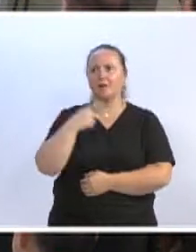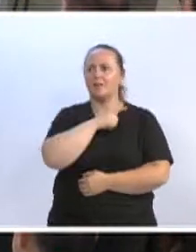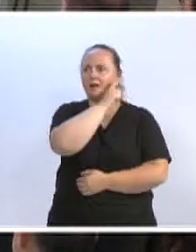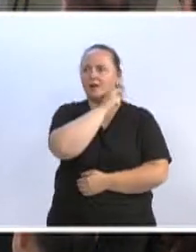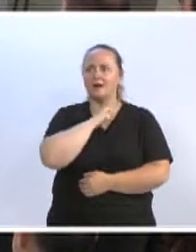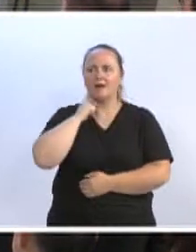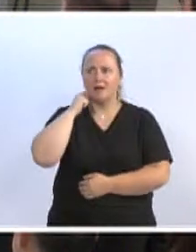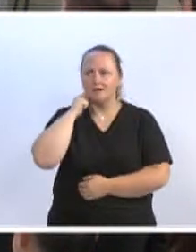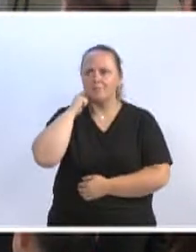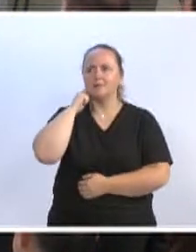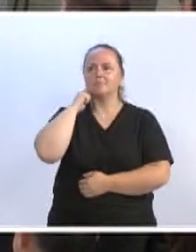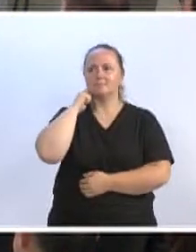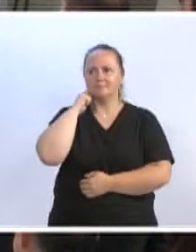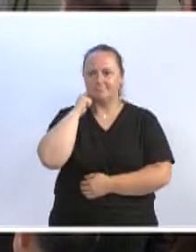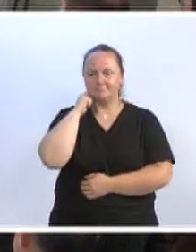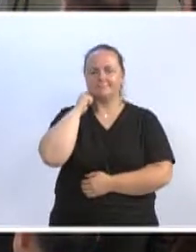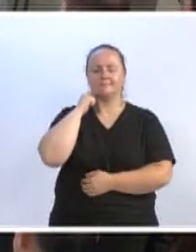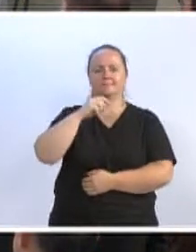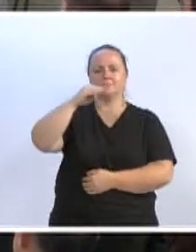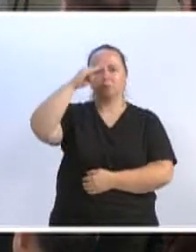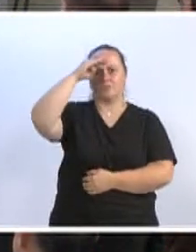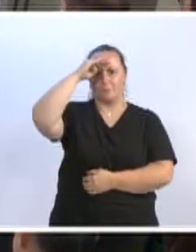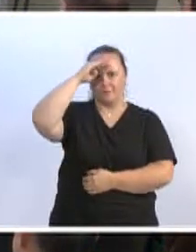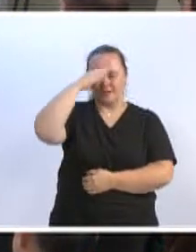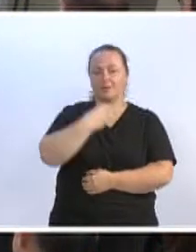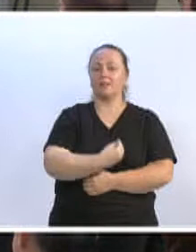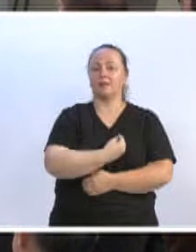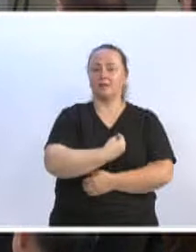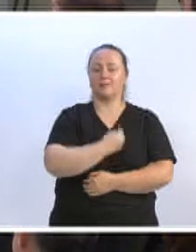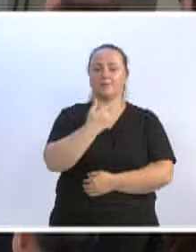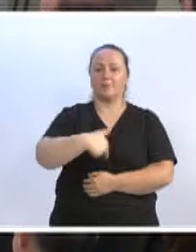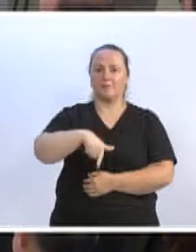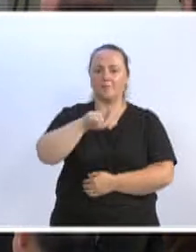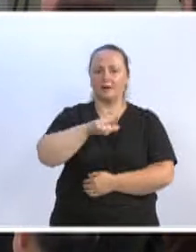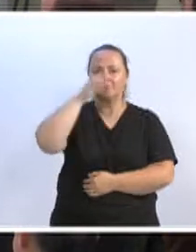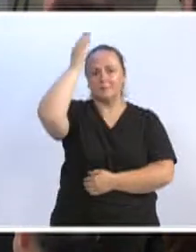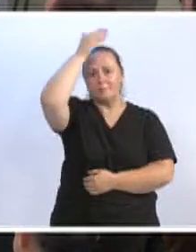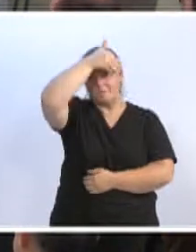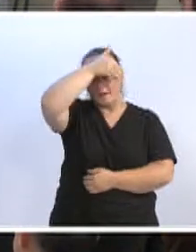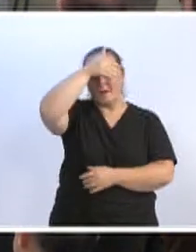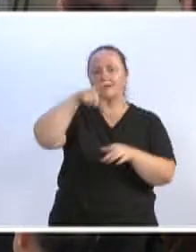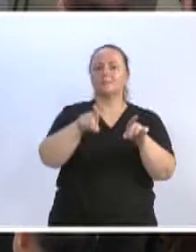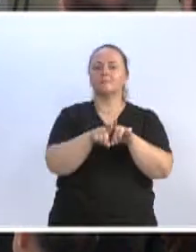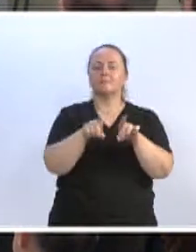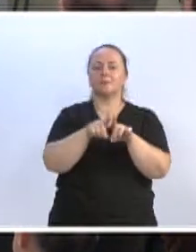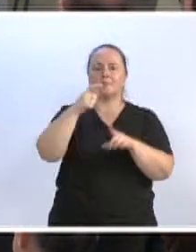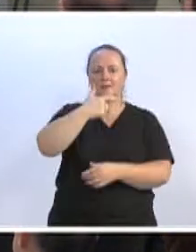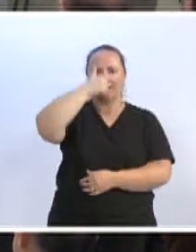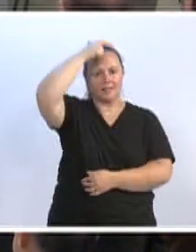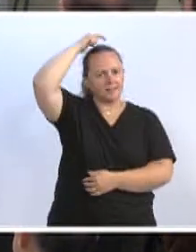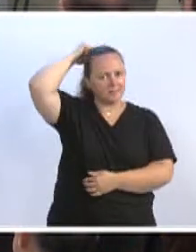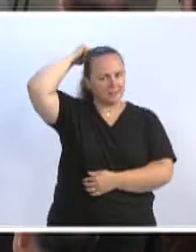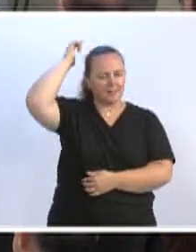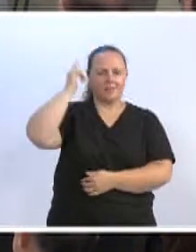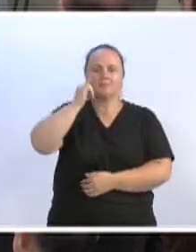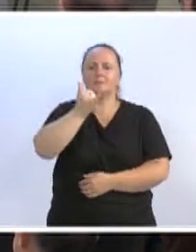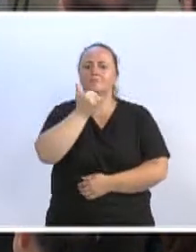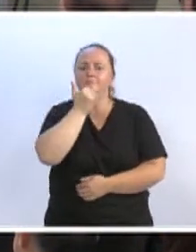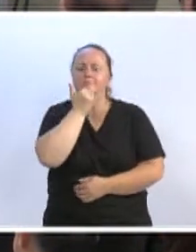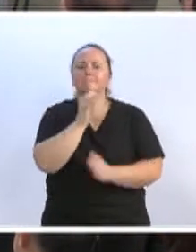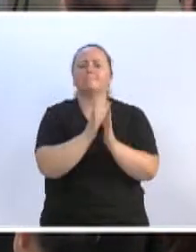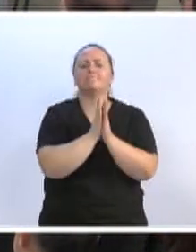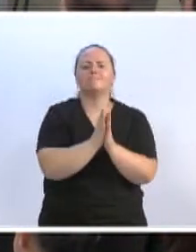Ricardo Alba, vereador Jovino Cardoso, que esteve aqui, o nosso vice-prefeito, o vereador Adriano Pereira acabou de mandar uma mensagem, justifica a minha ausência